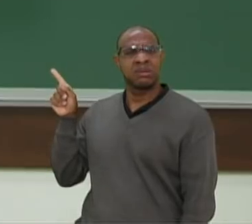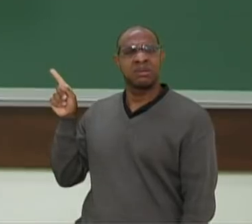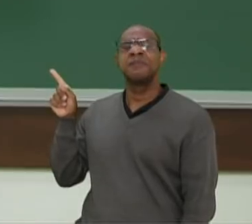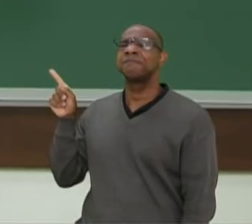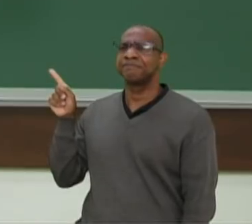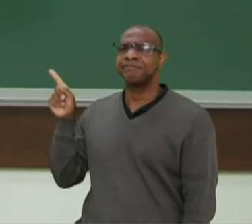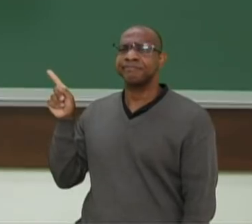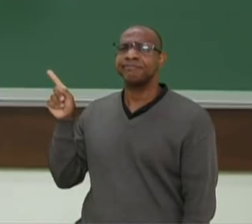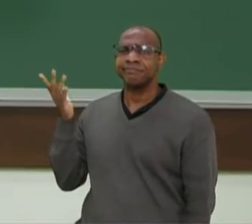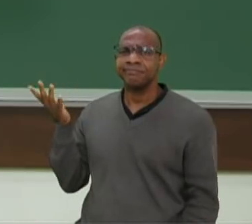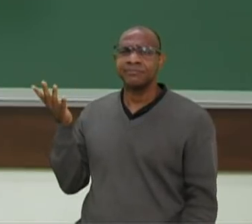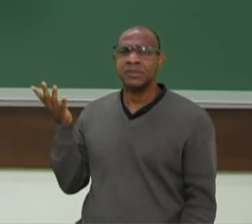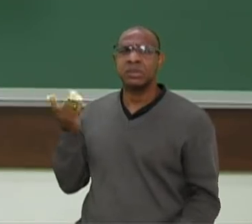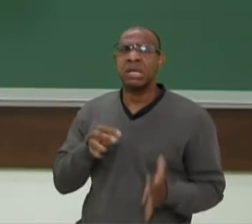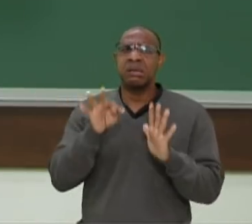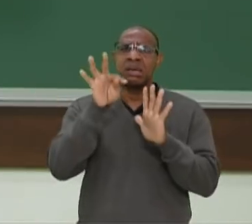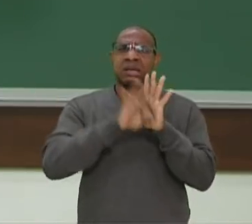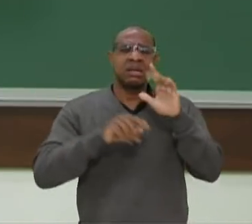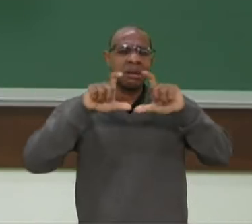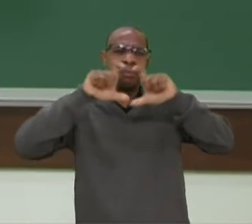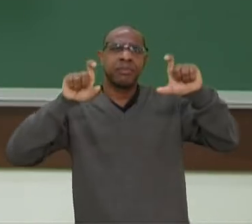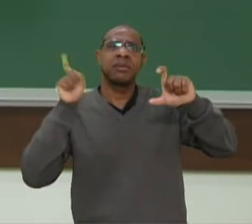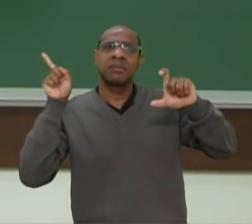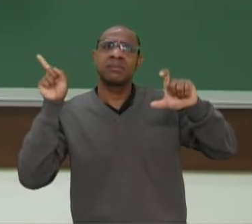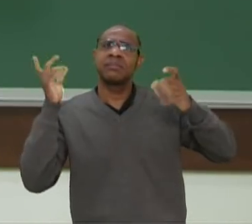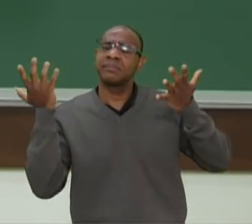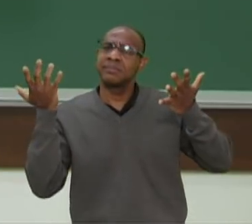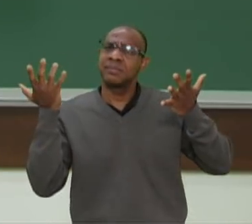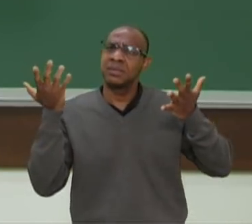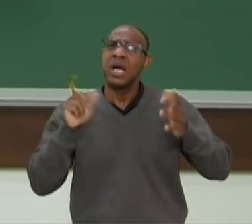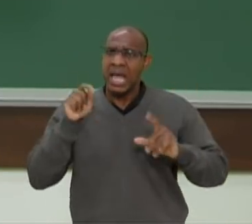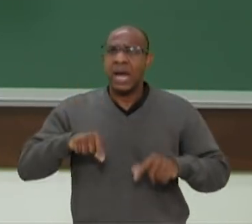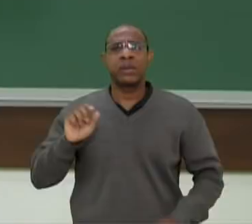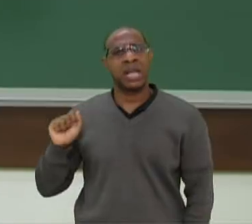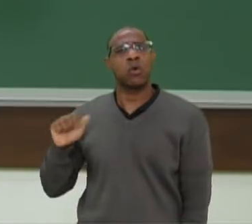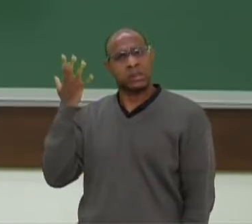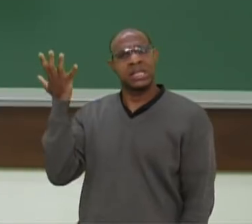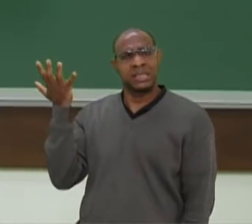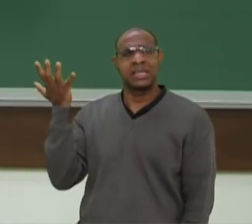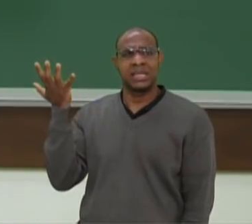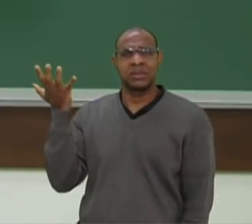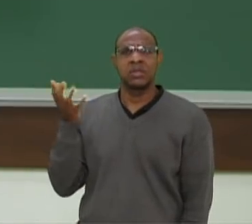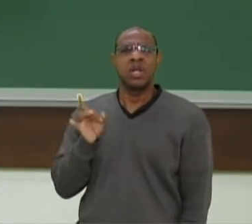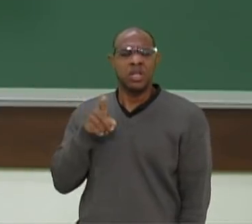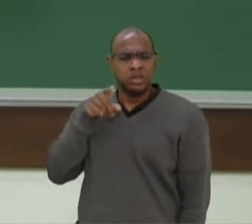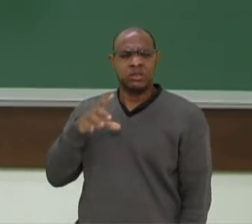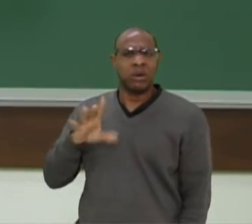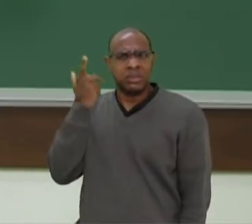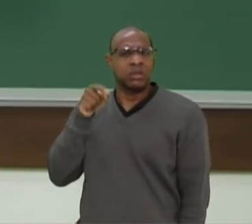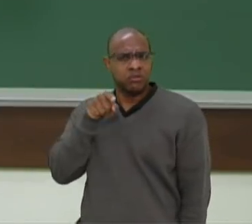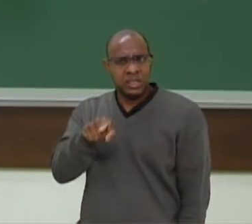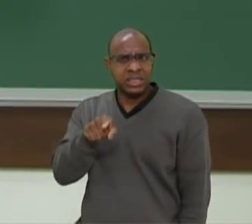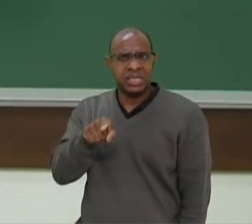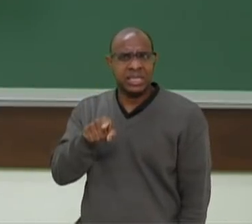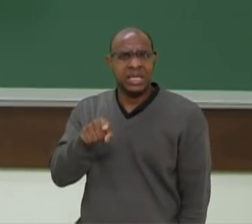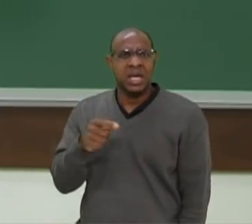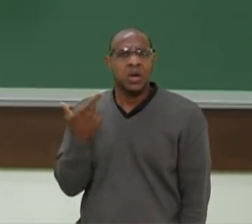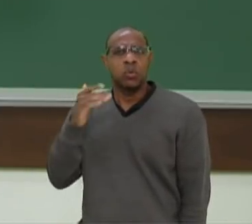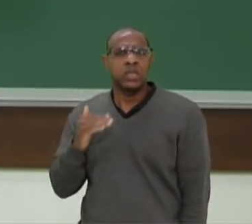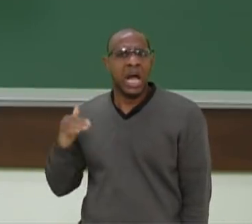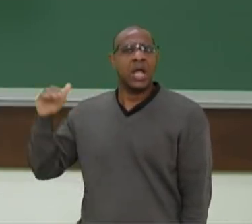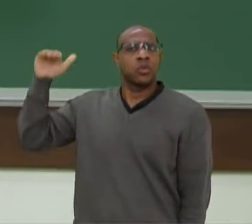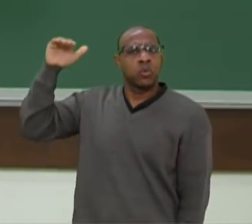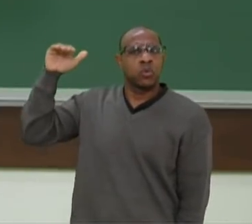O que está escrito nesse texto é realmente o que está acontecendo não só com você, mas com os